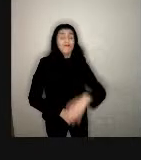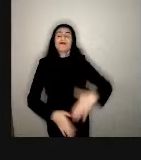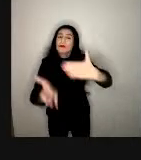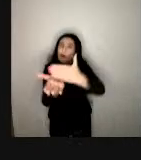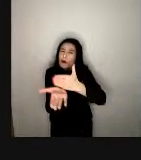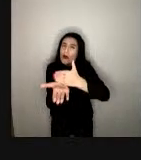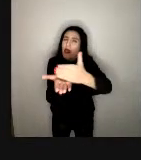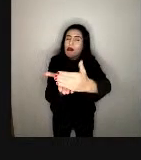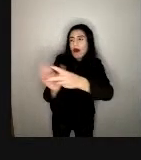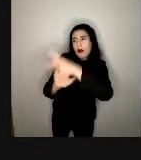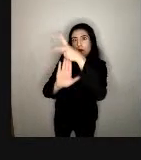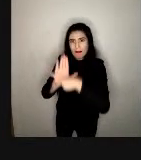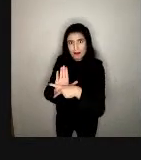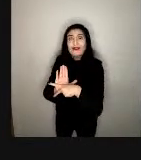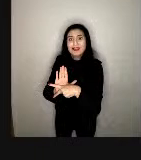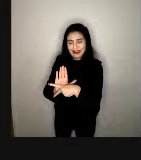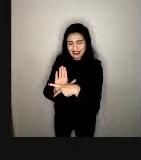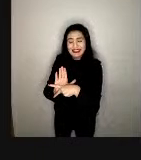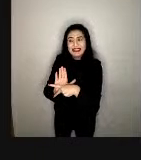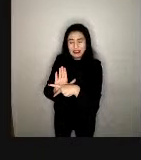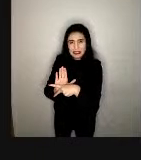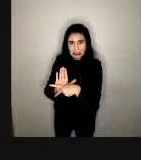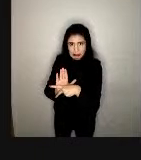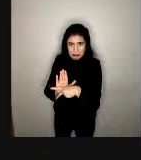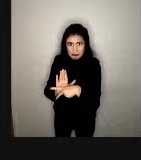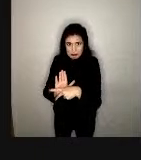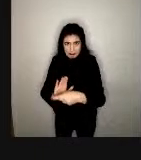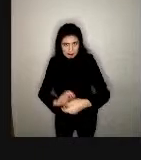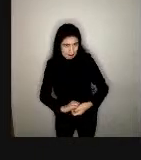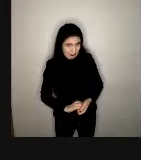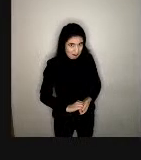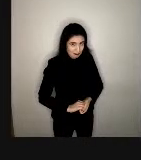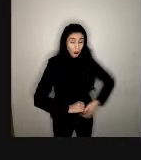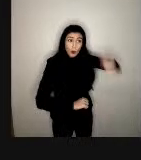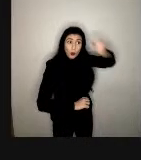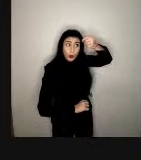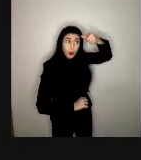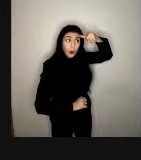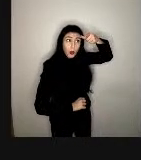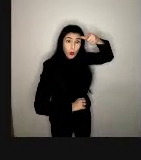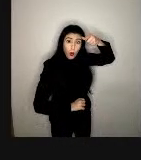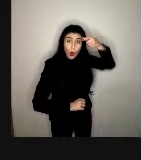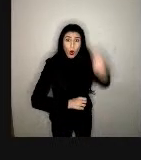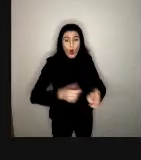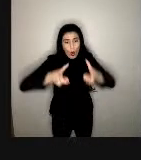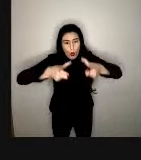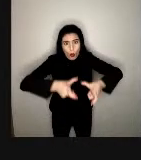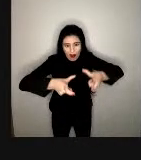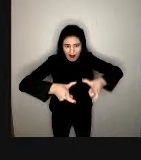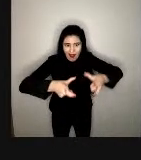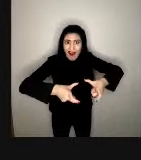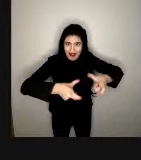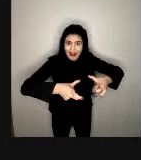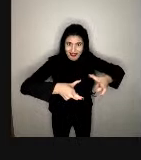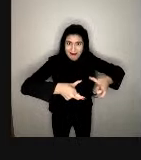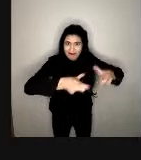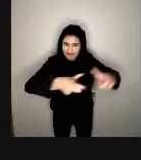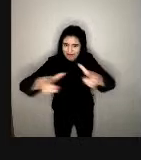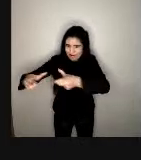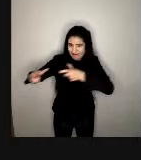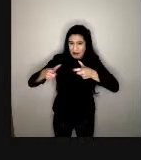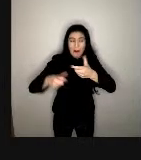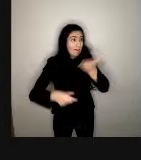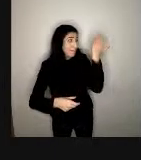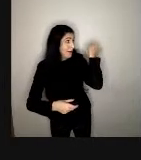projeto em centros culturais, né, Hugo? As primeiras exposições que nós fizemos, a